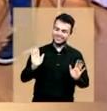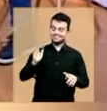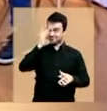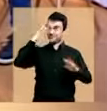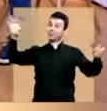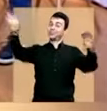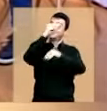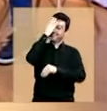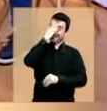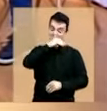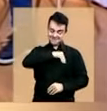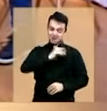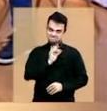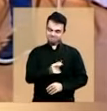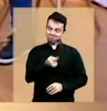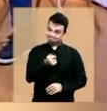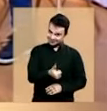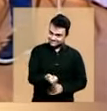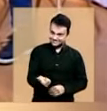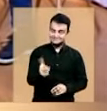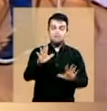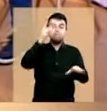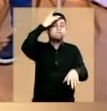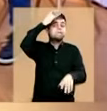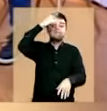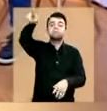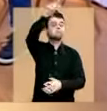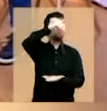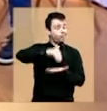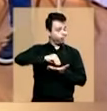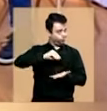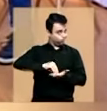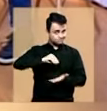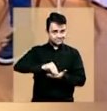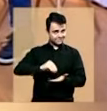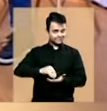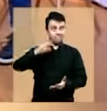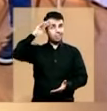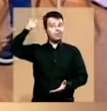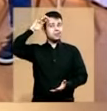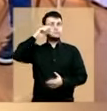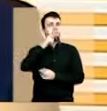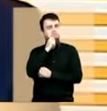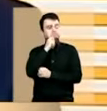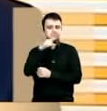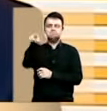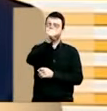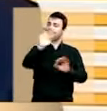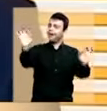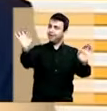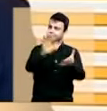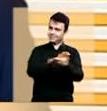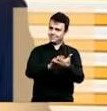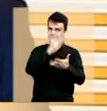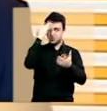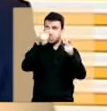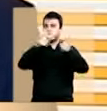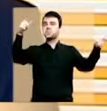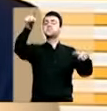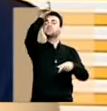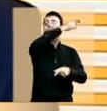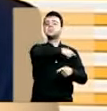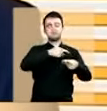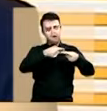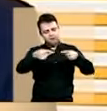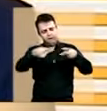Isso todo mundo sabe. Mas não tem consciência. Não tem consciência disso. Não tem consciência porque quase todo mundo chega